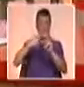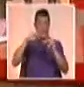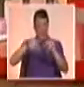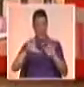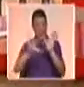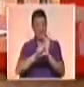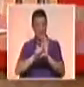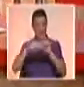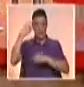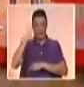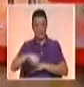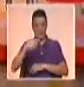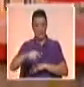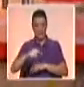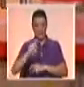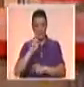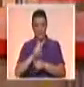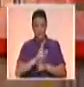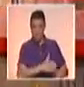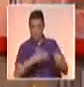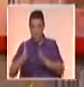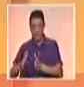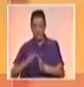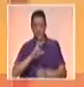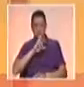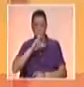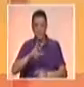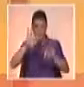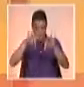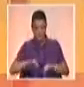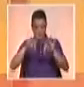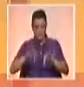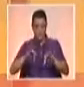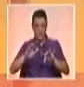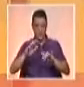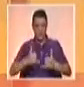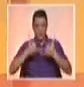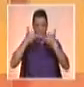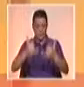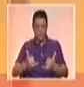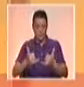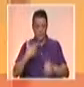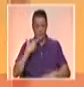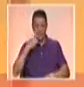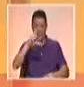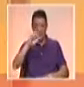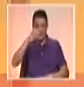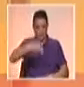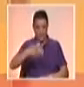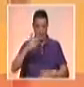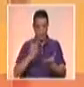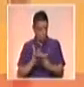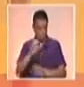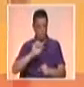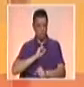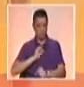como tínhamos uma ali mesmo ao lado, essa resposta terminou. No entanto, a língua gestual continua a fazer parte